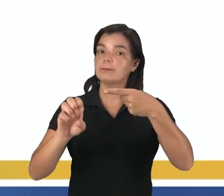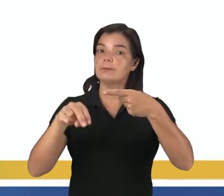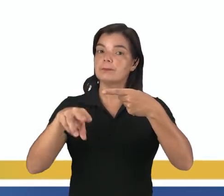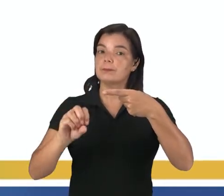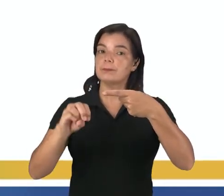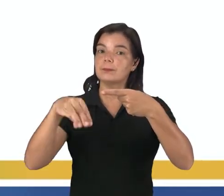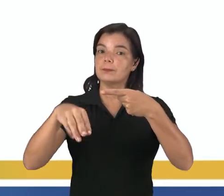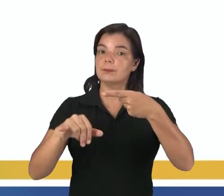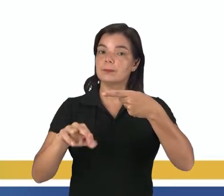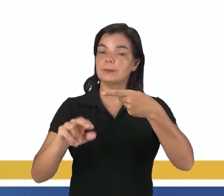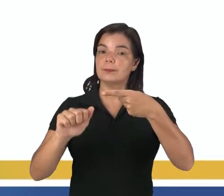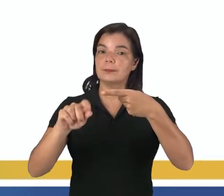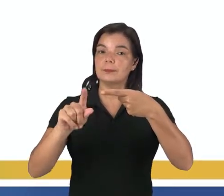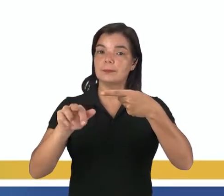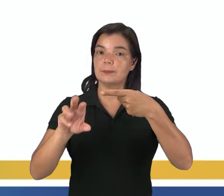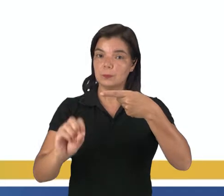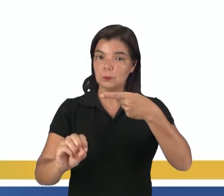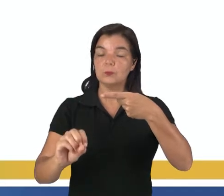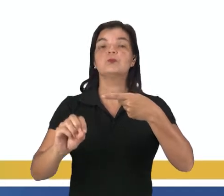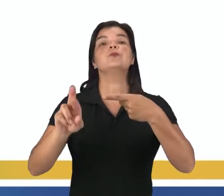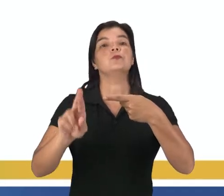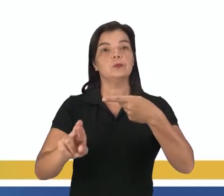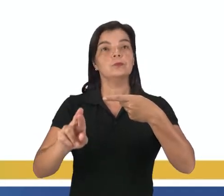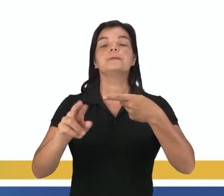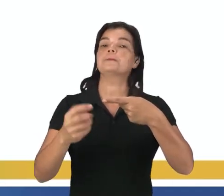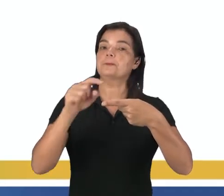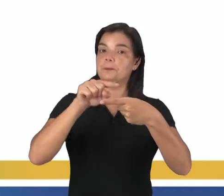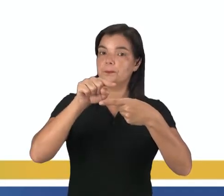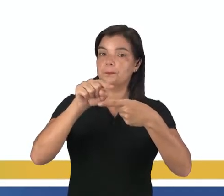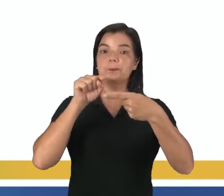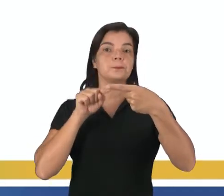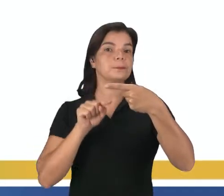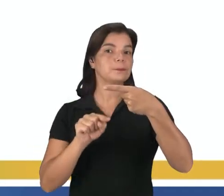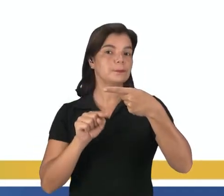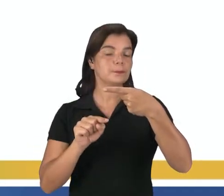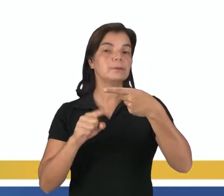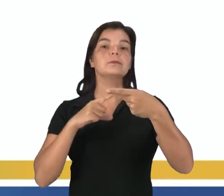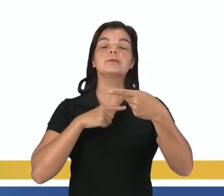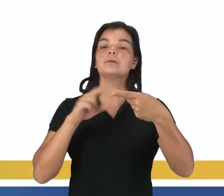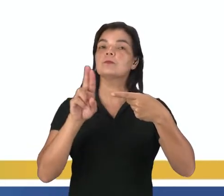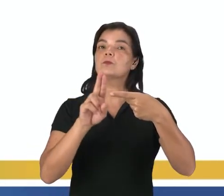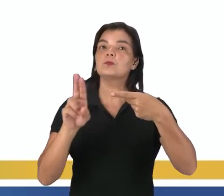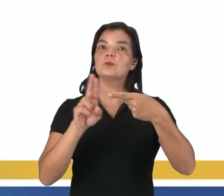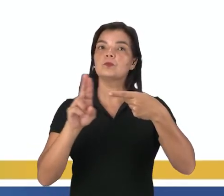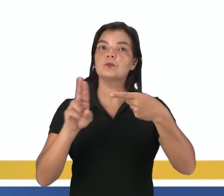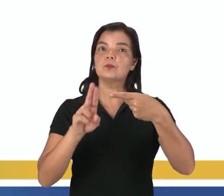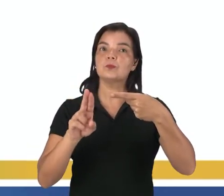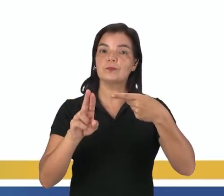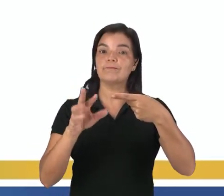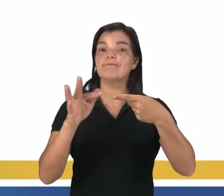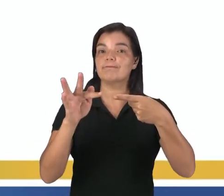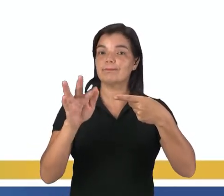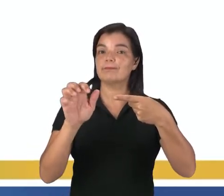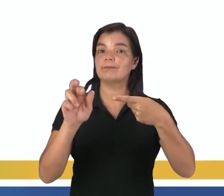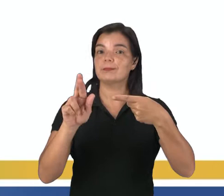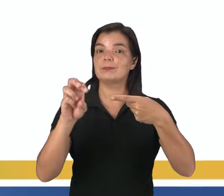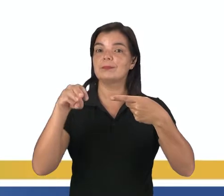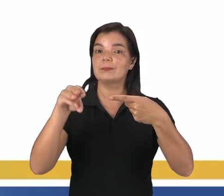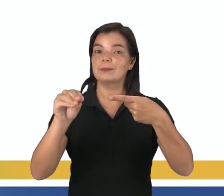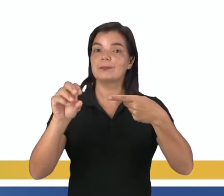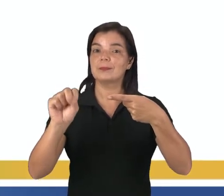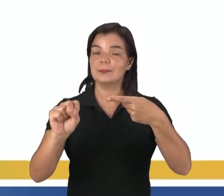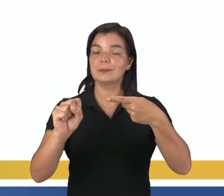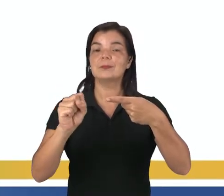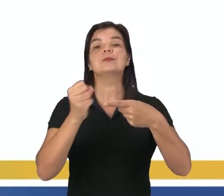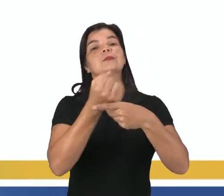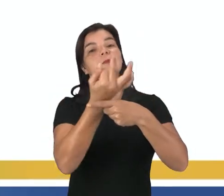seria o denominador. O numerador e o denominador são chamados aí de termos da fração, Vamos ver